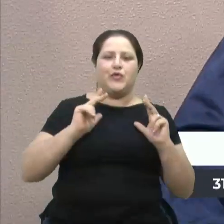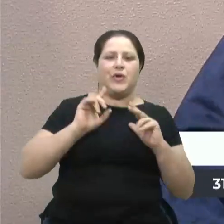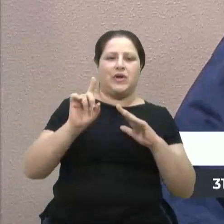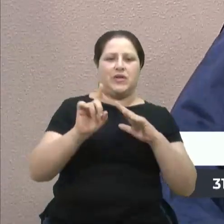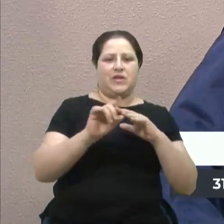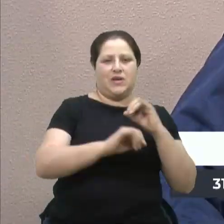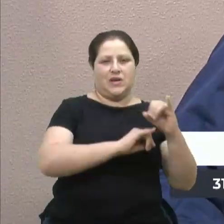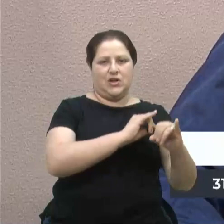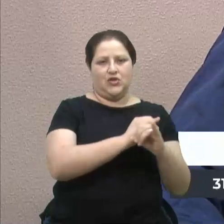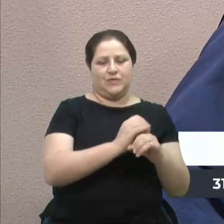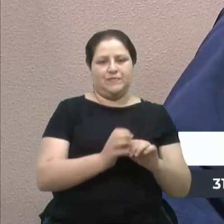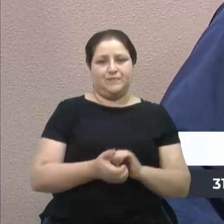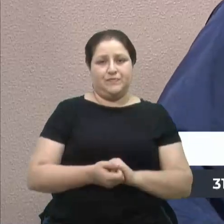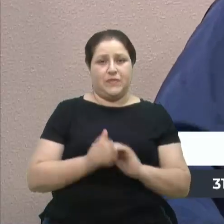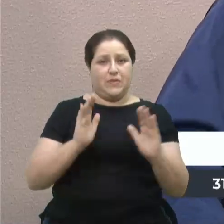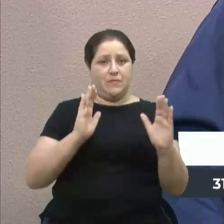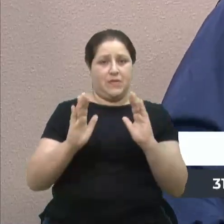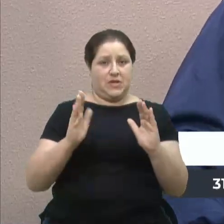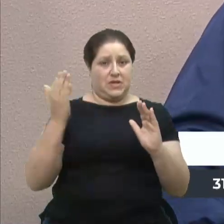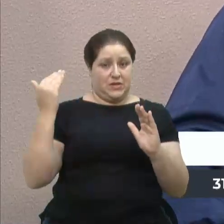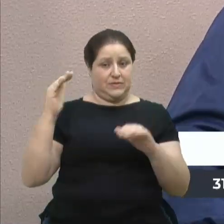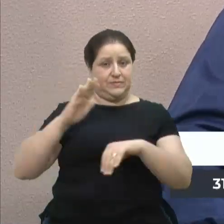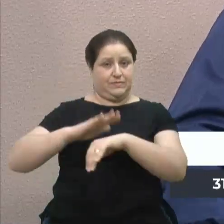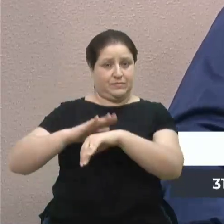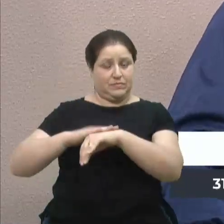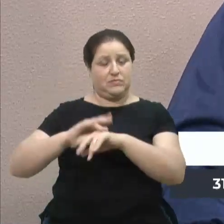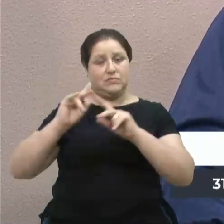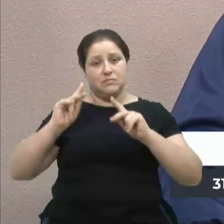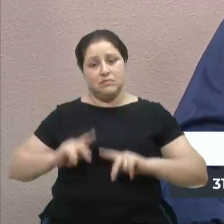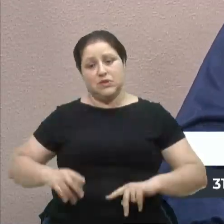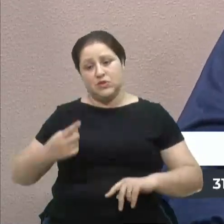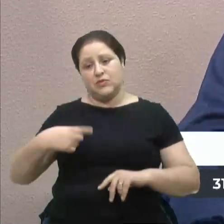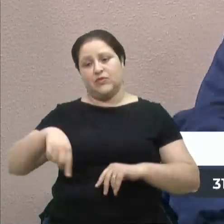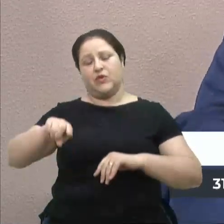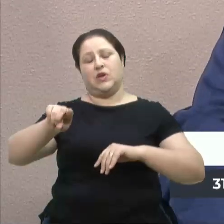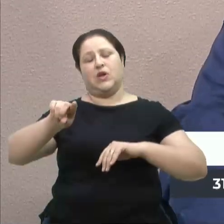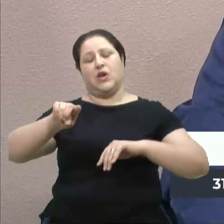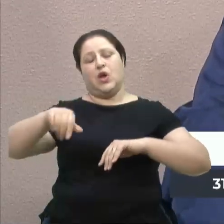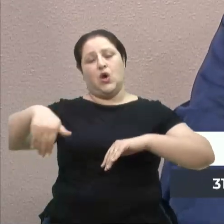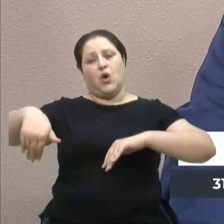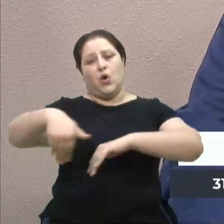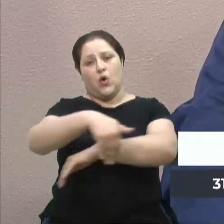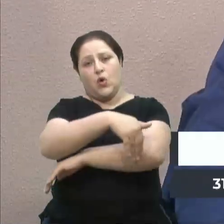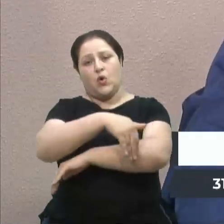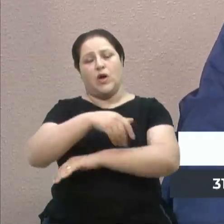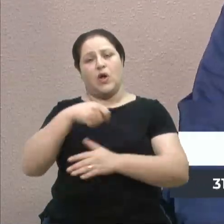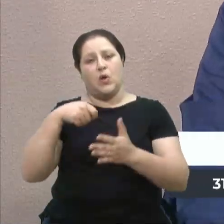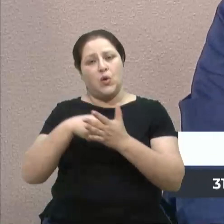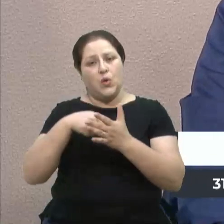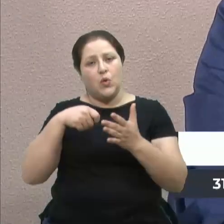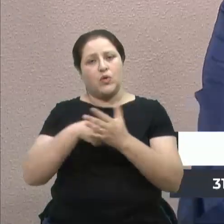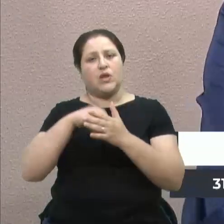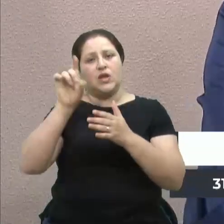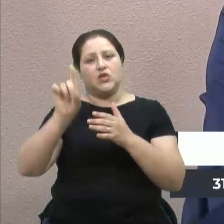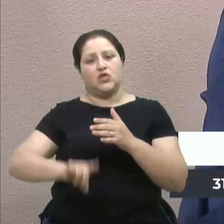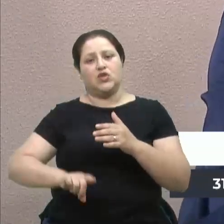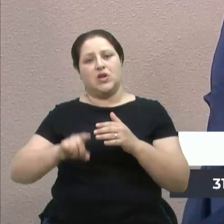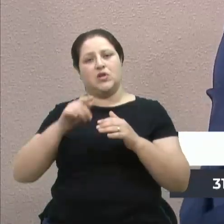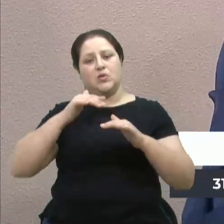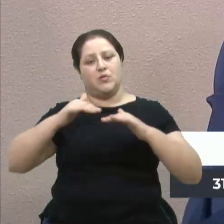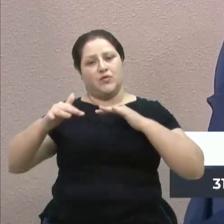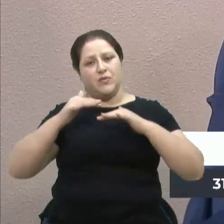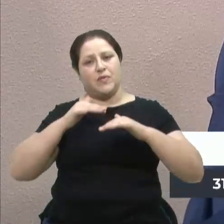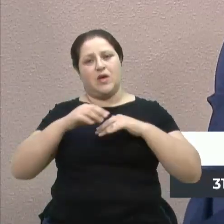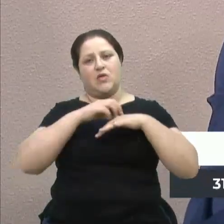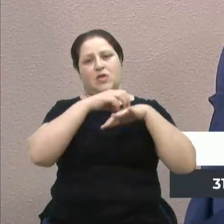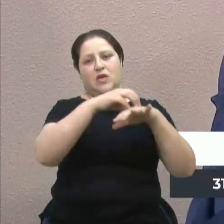Naquela época, vereador Velocino, as pessoas foram às ruas lutar pelo direito à cidade, por transporte, por